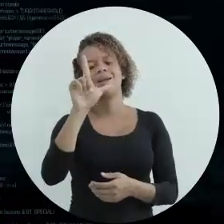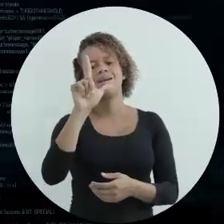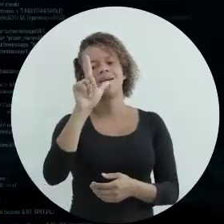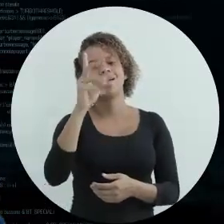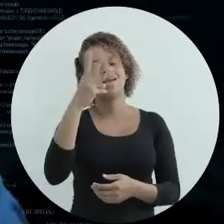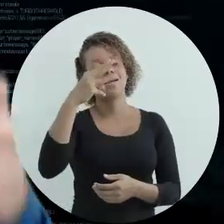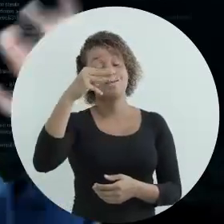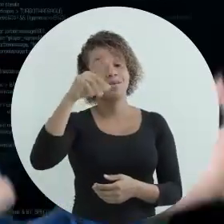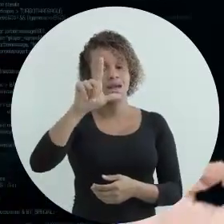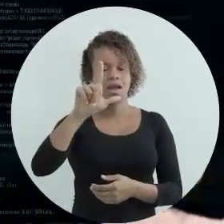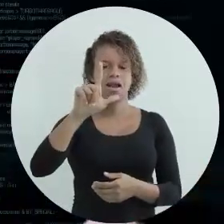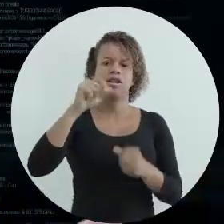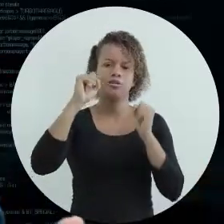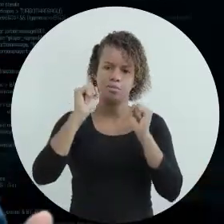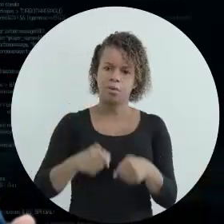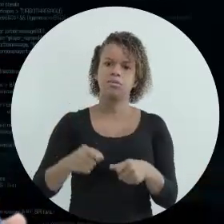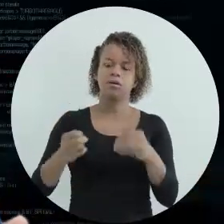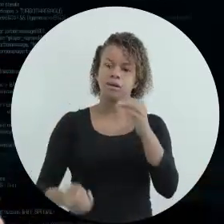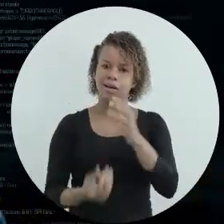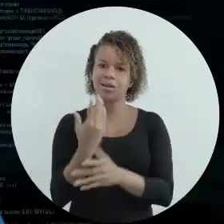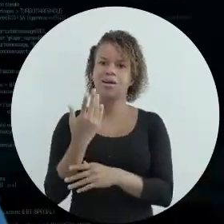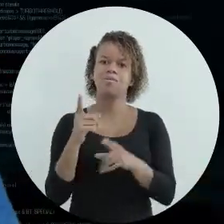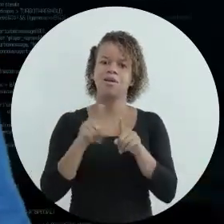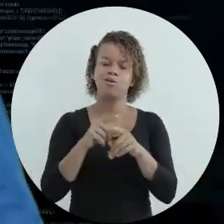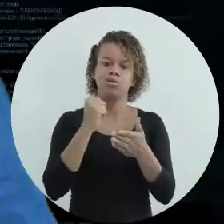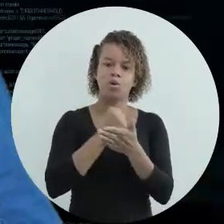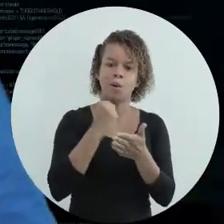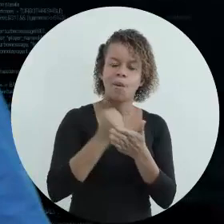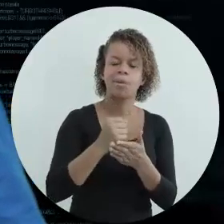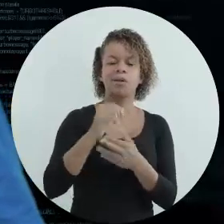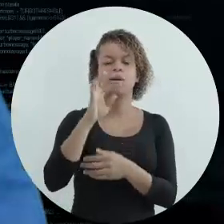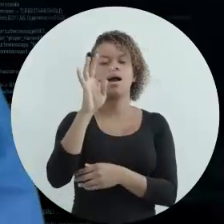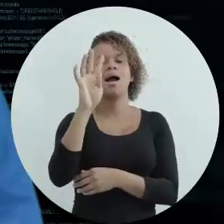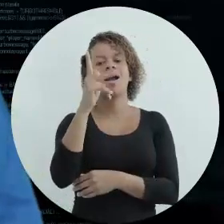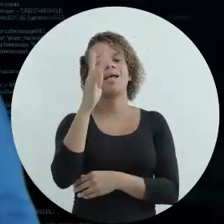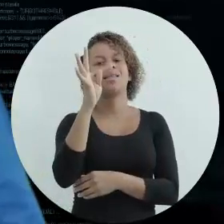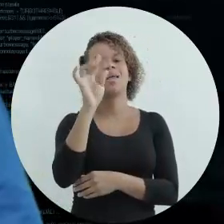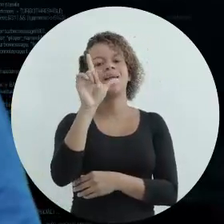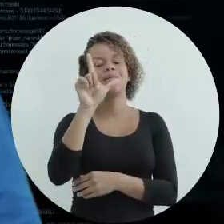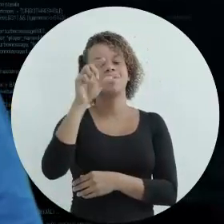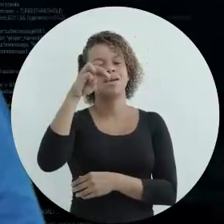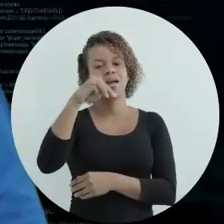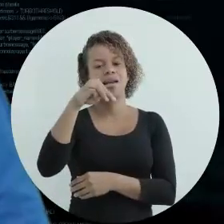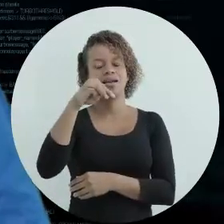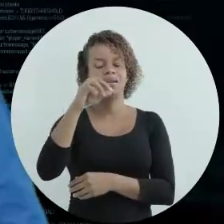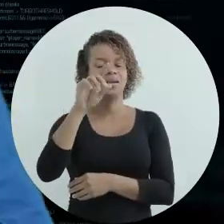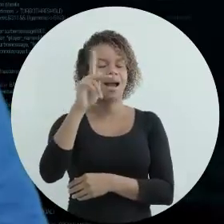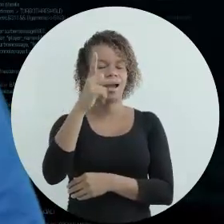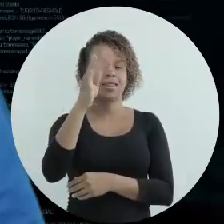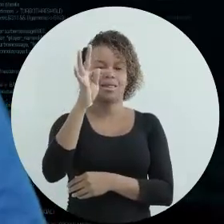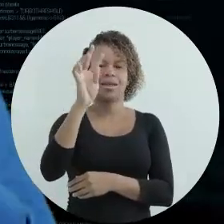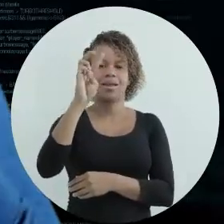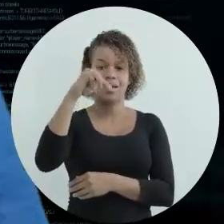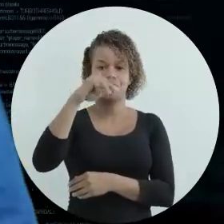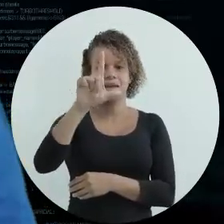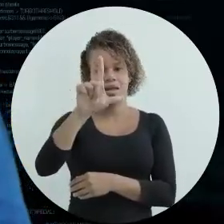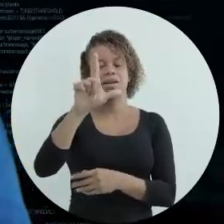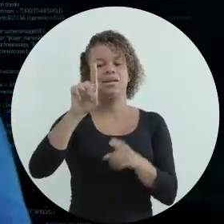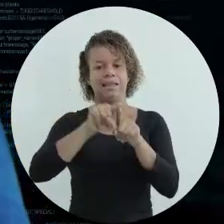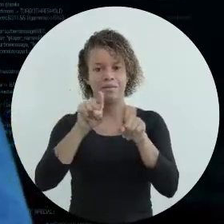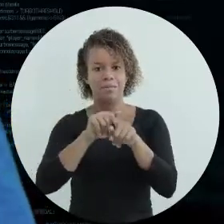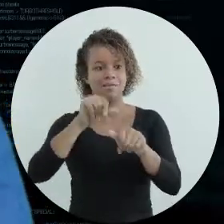pelo JavaScript, um documento HTML, certo? E também o JavaScript tem o poder de modificar